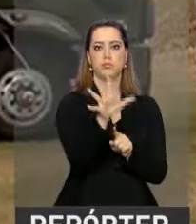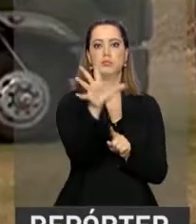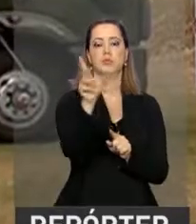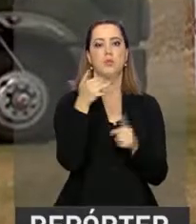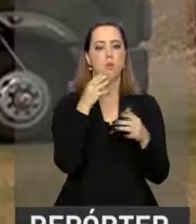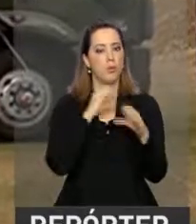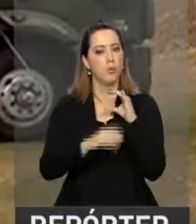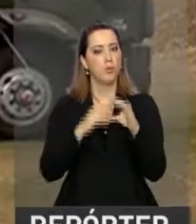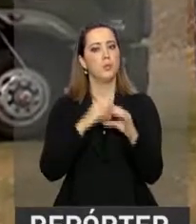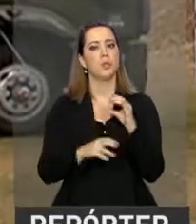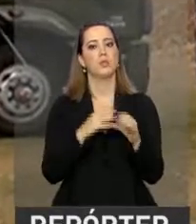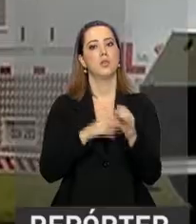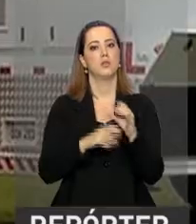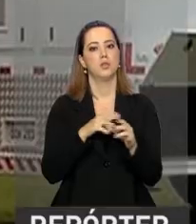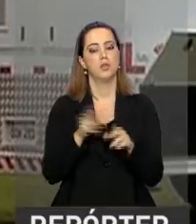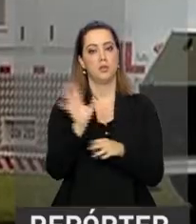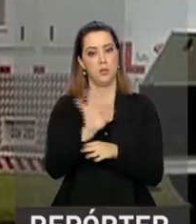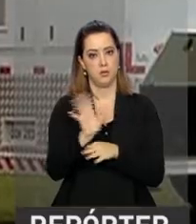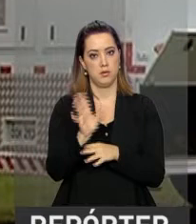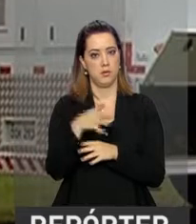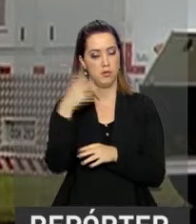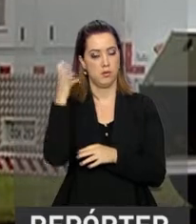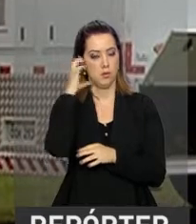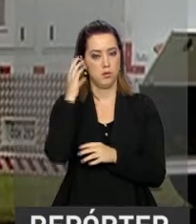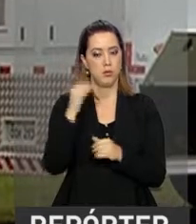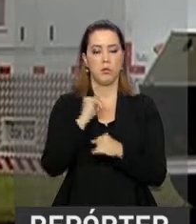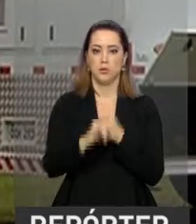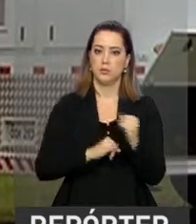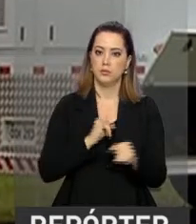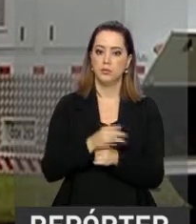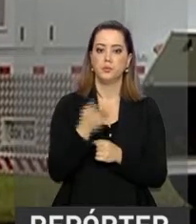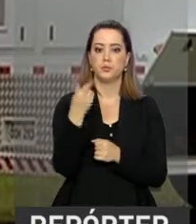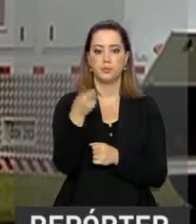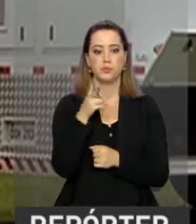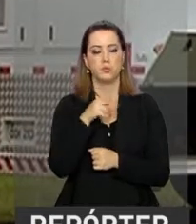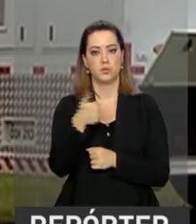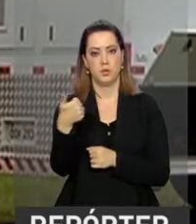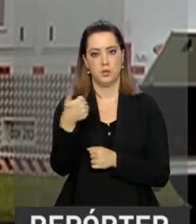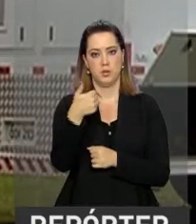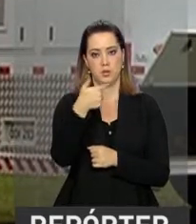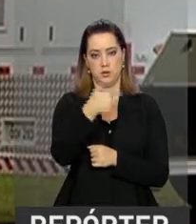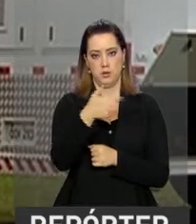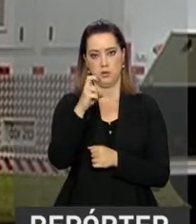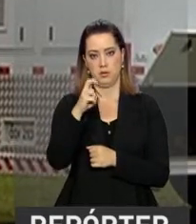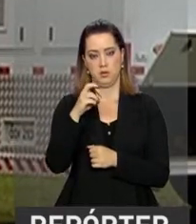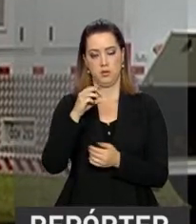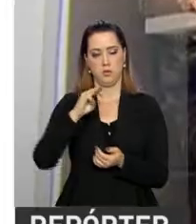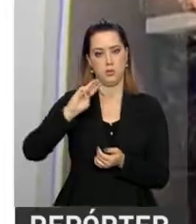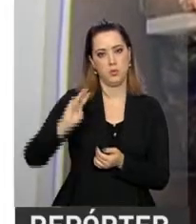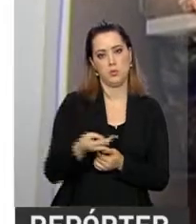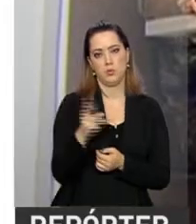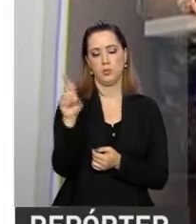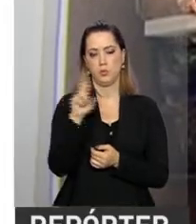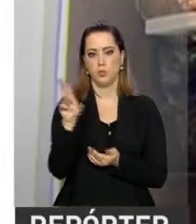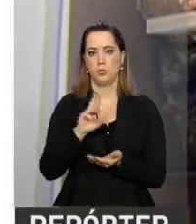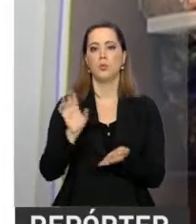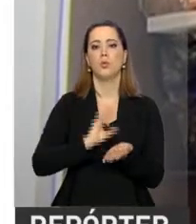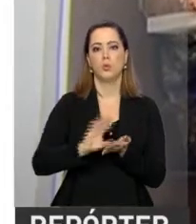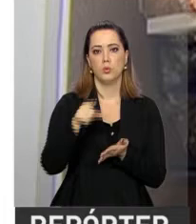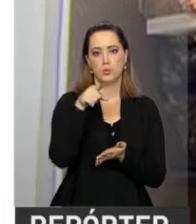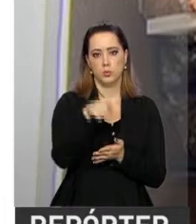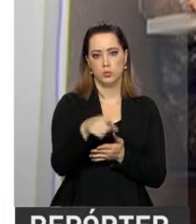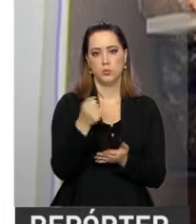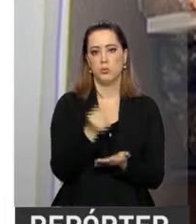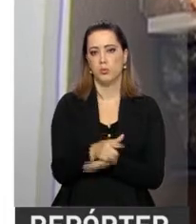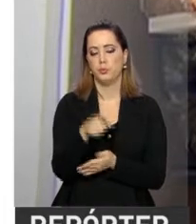e dados. As viaturas custaram cerca de 25 milhões de reais. Antes dos jogos, estavam sendo empregadas no interior